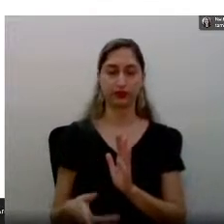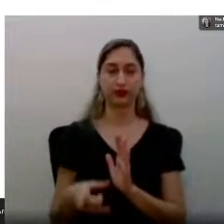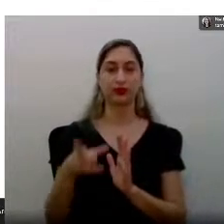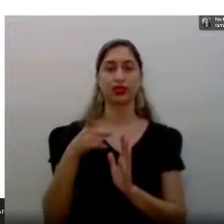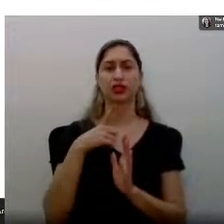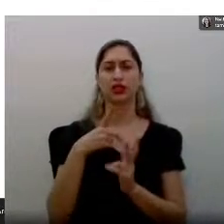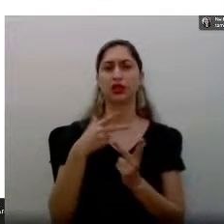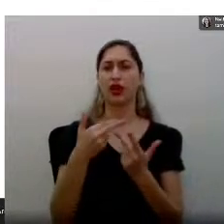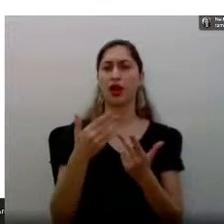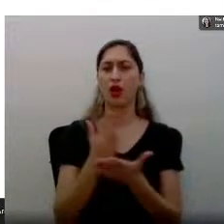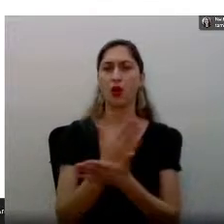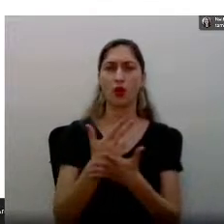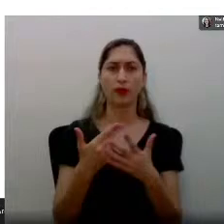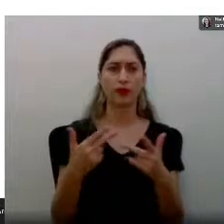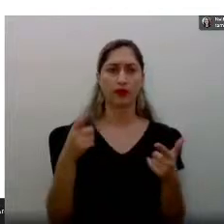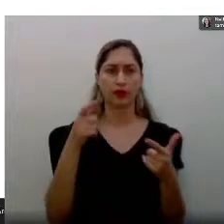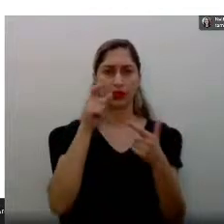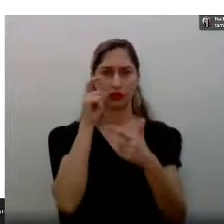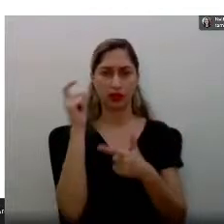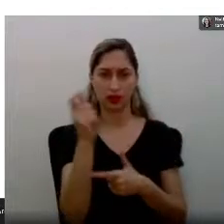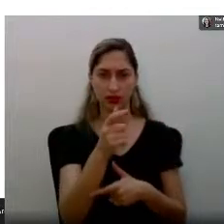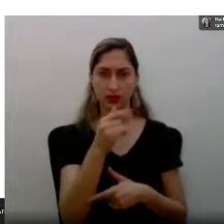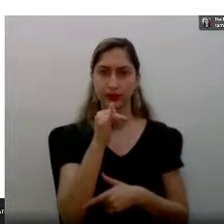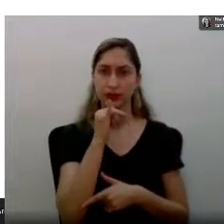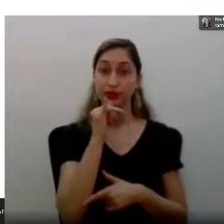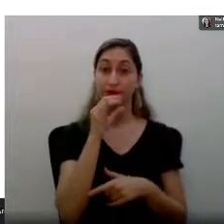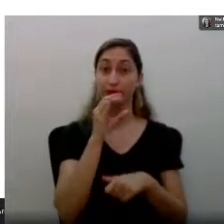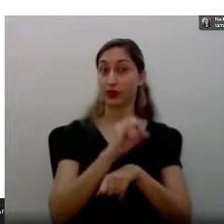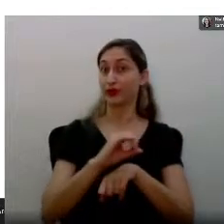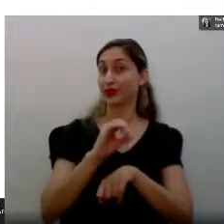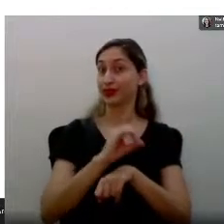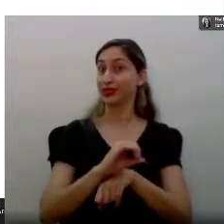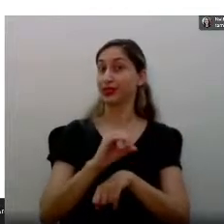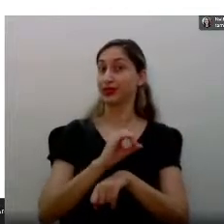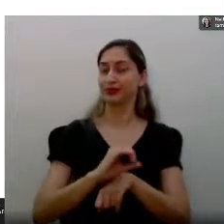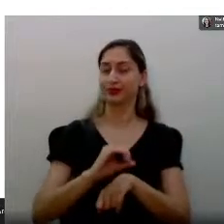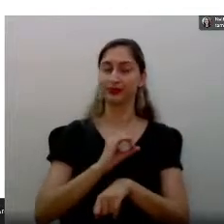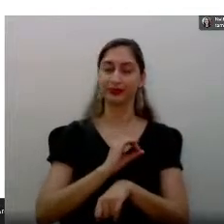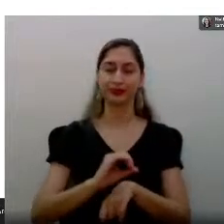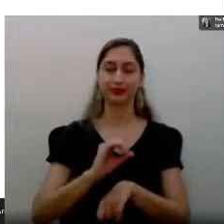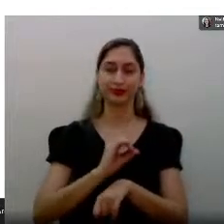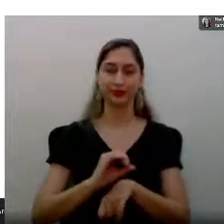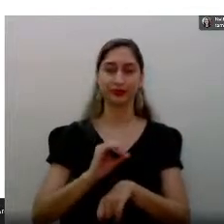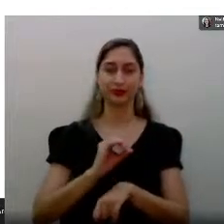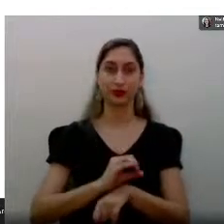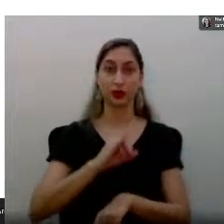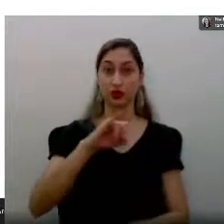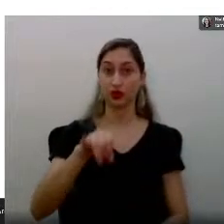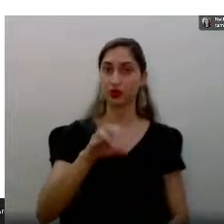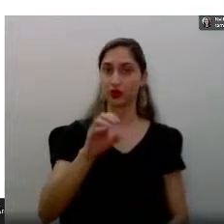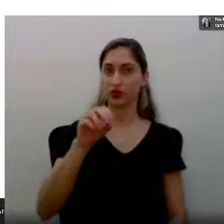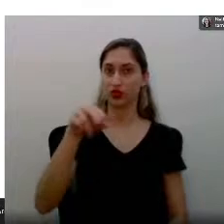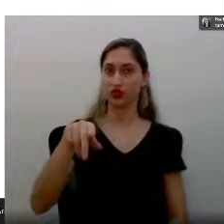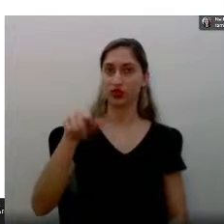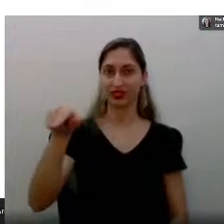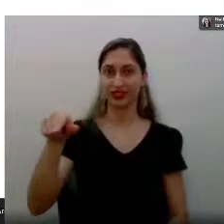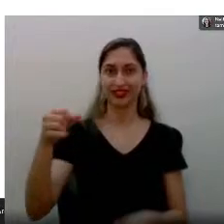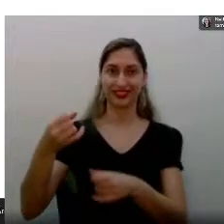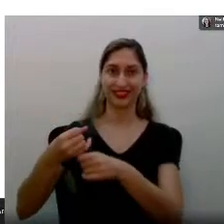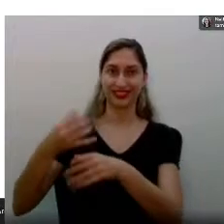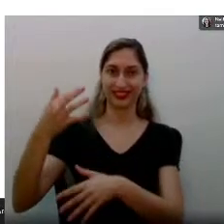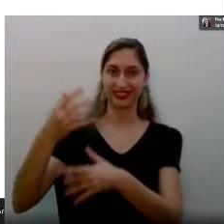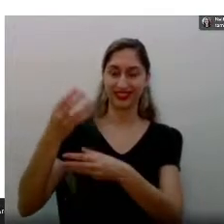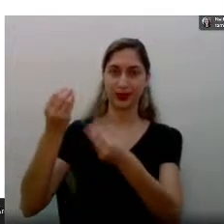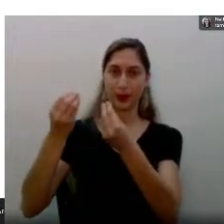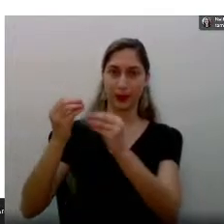coisas bem interessantes como oficinas né que a o John inclusive que tá aqui no chat aqui ele fez uma